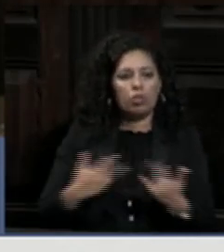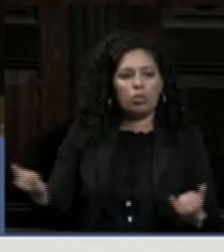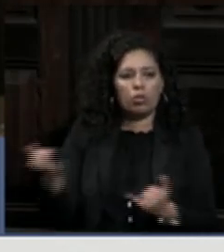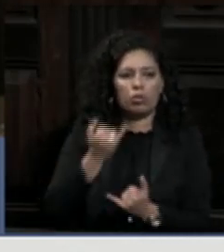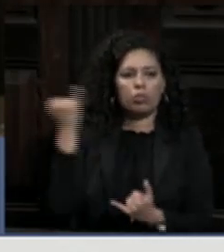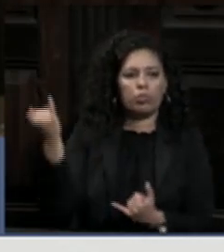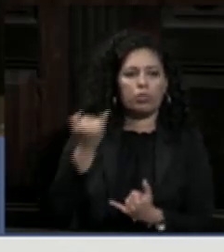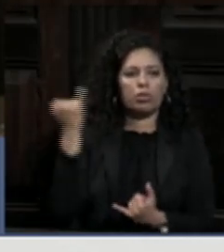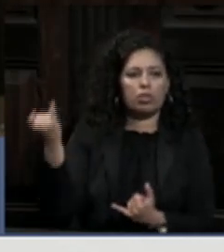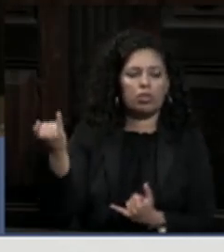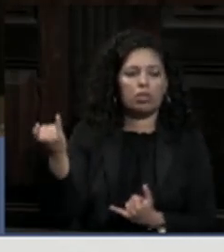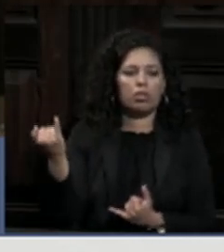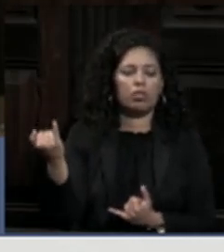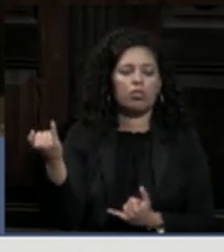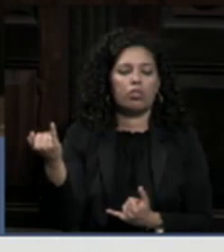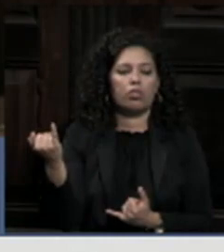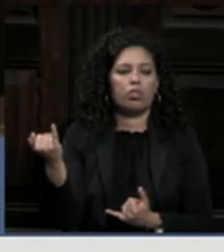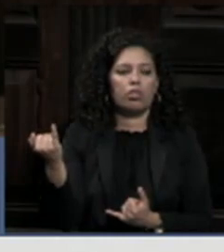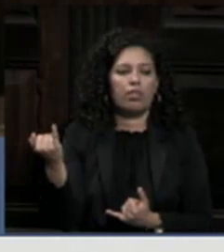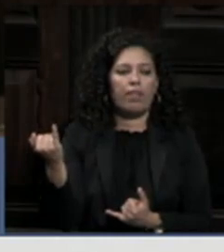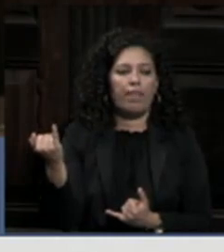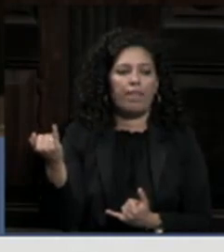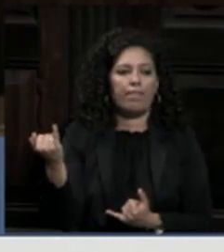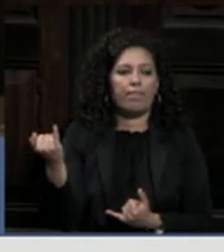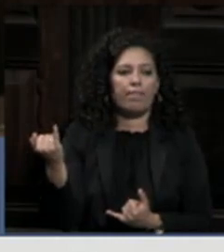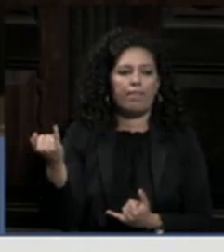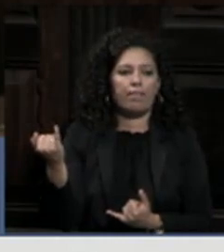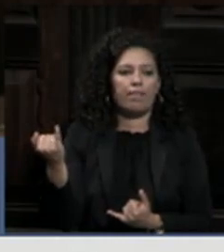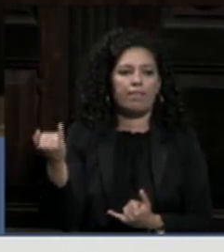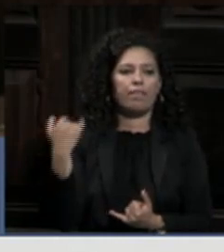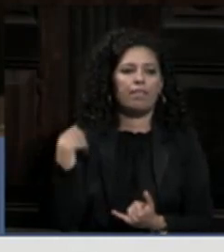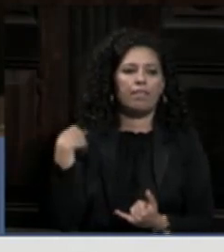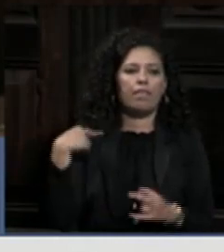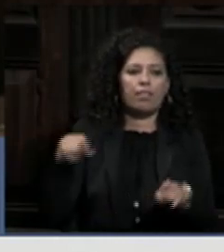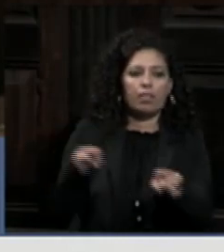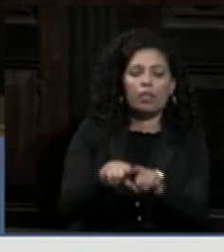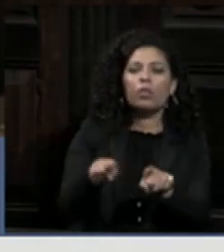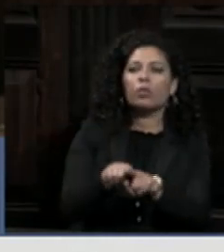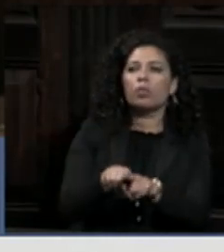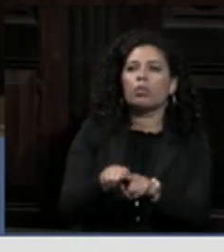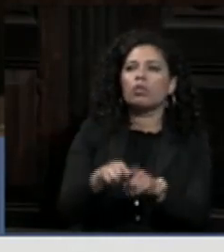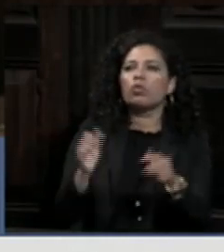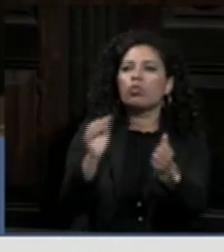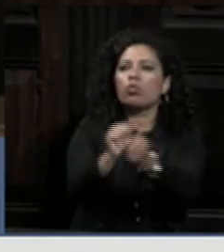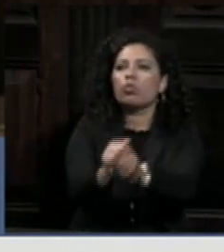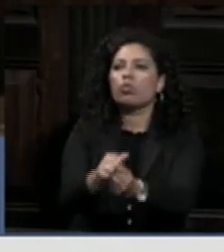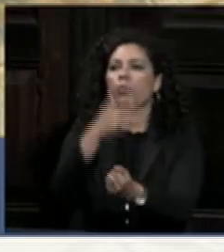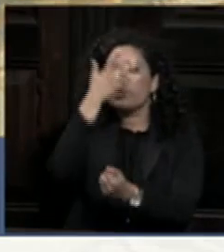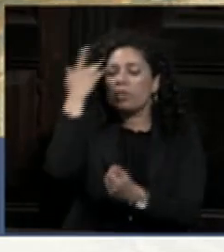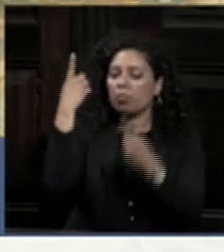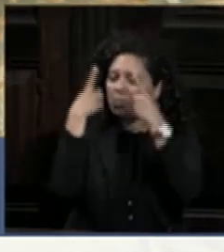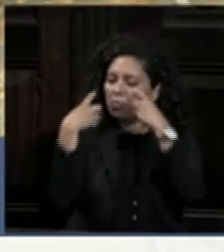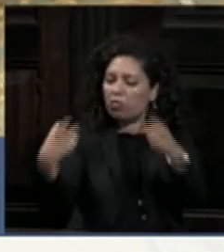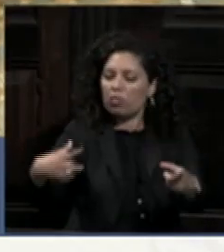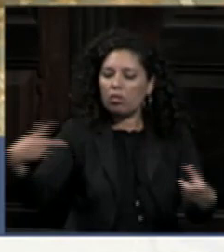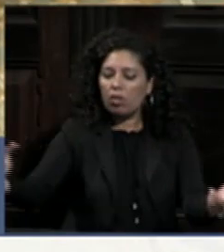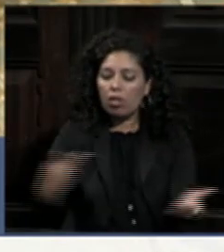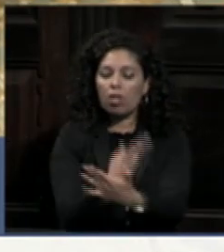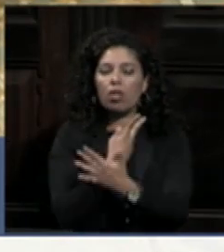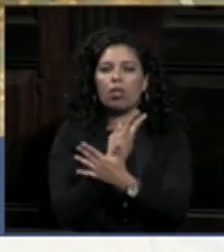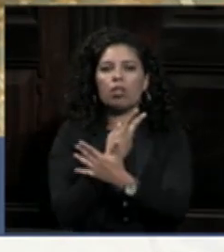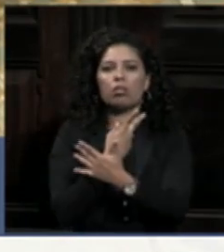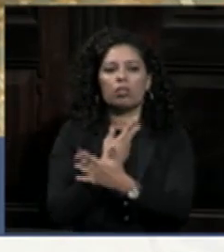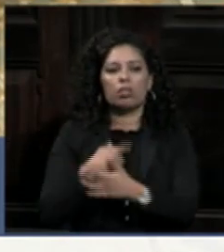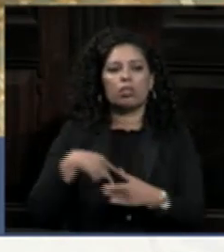me somo a preocupação de consciência também repudiando a violência como instrumento de ação política então da mesma